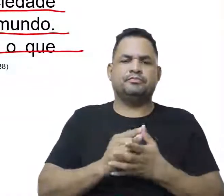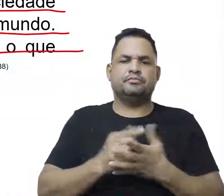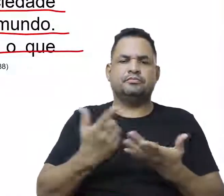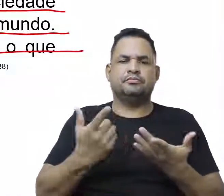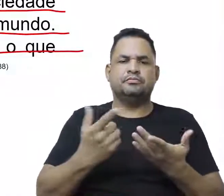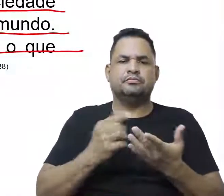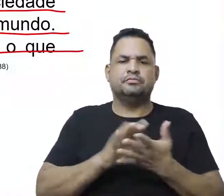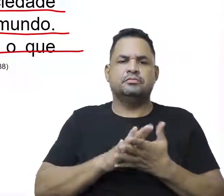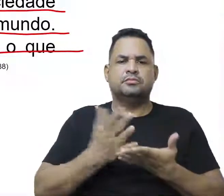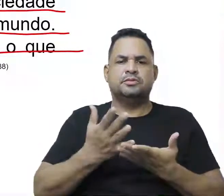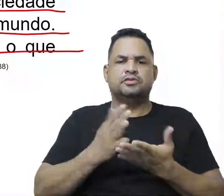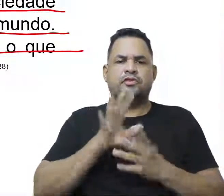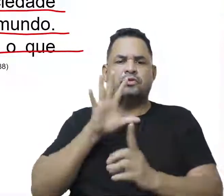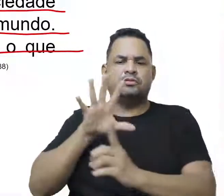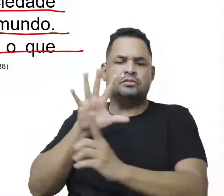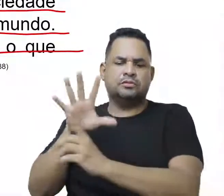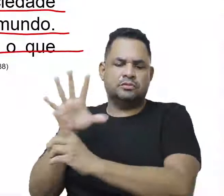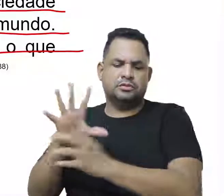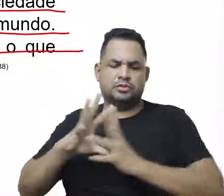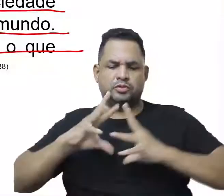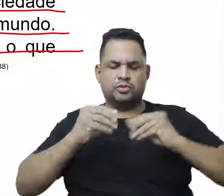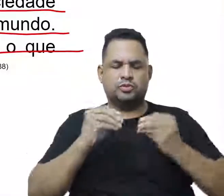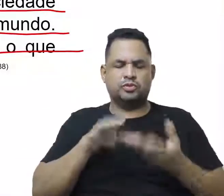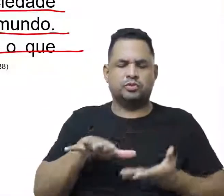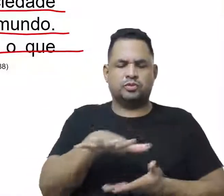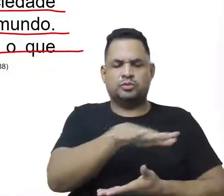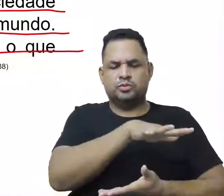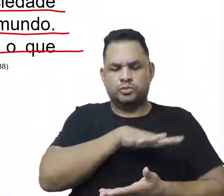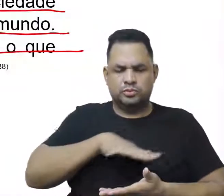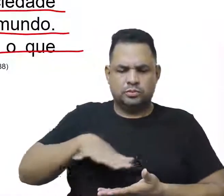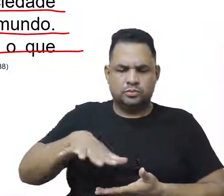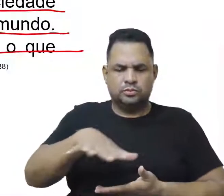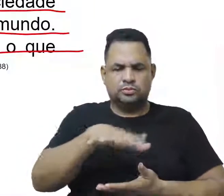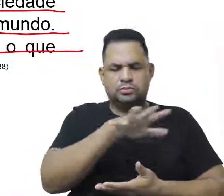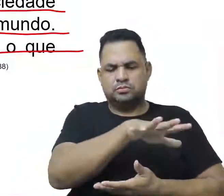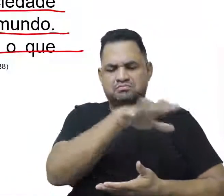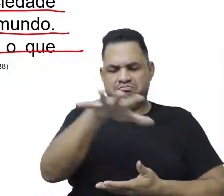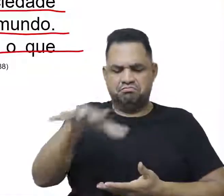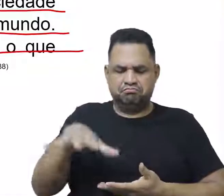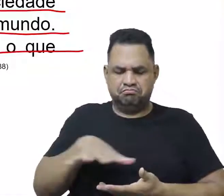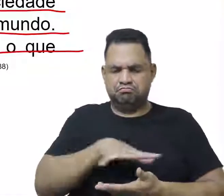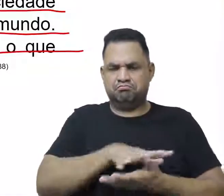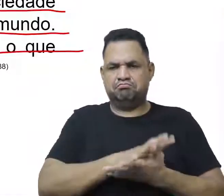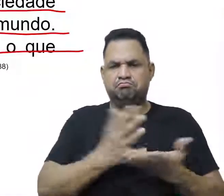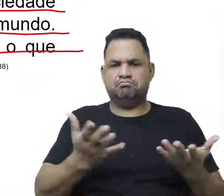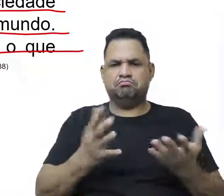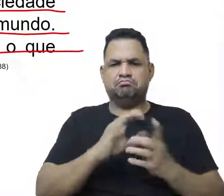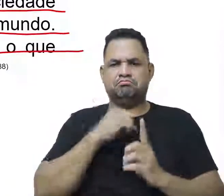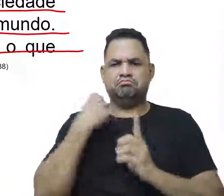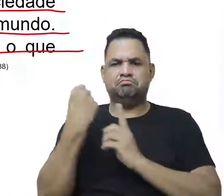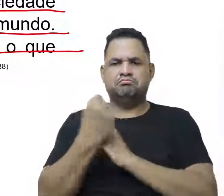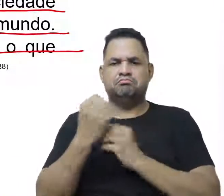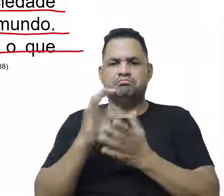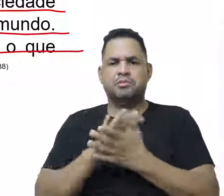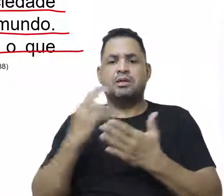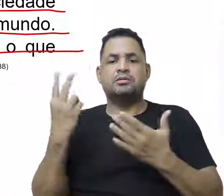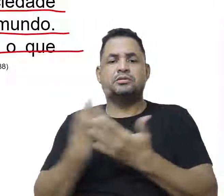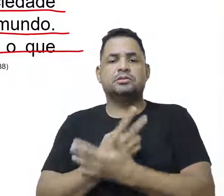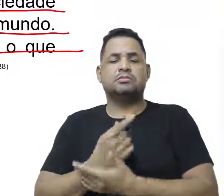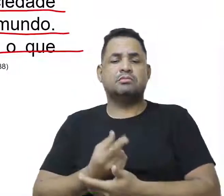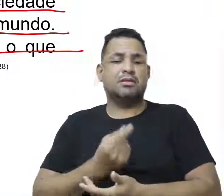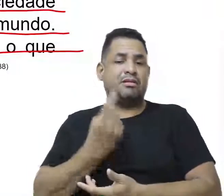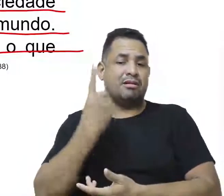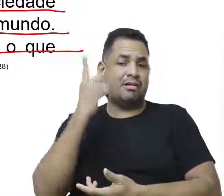isso foi abalando todos os setores da sociedade todos os setores absolutamente todos isso aconteceu lá na